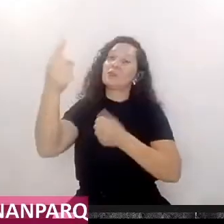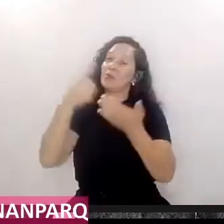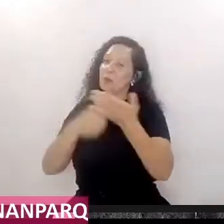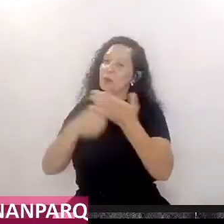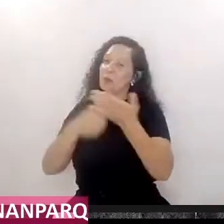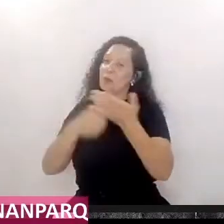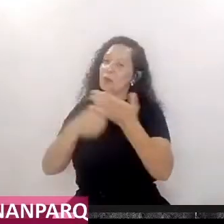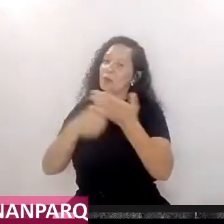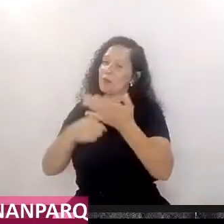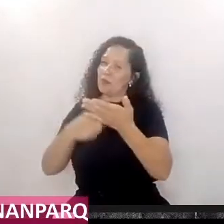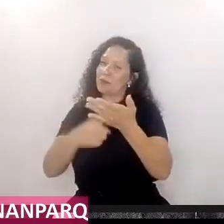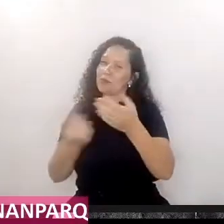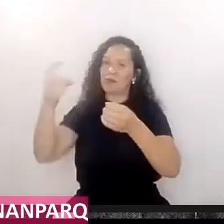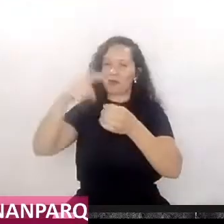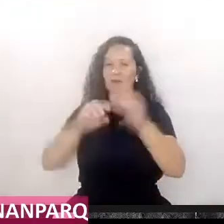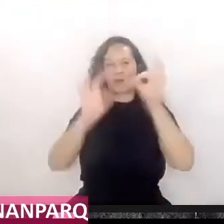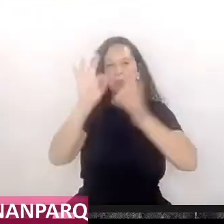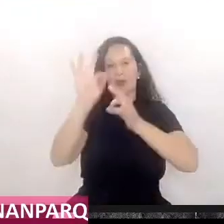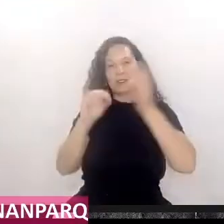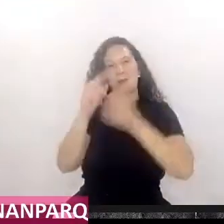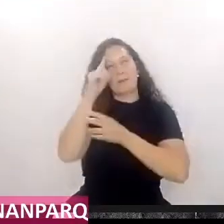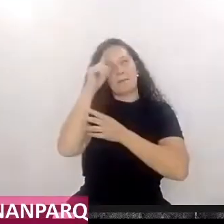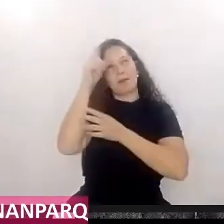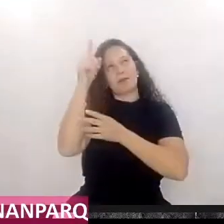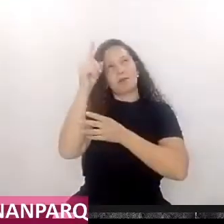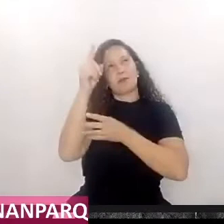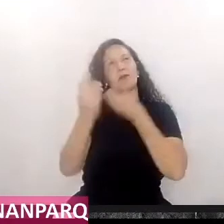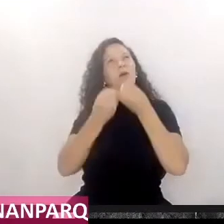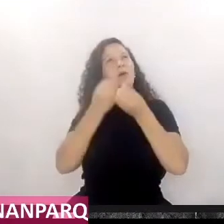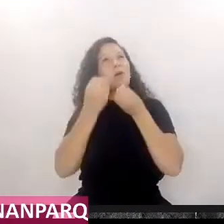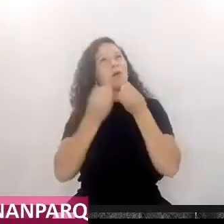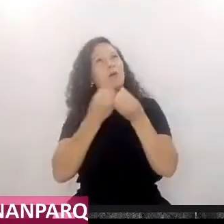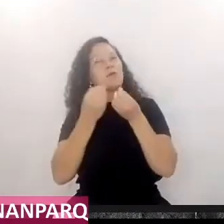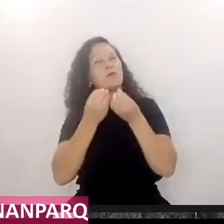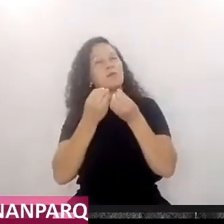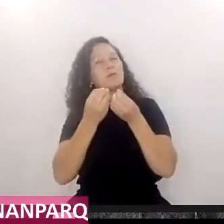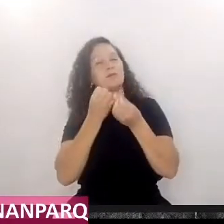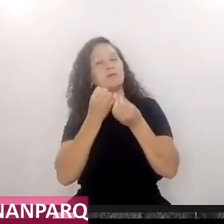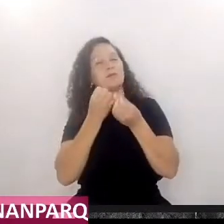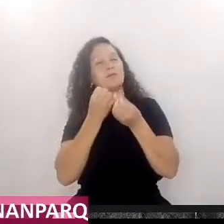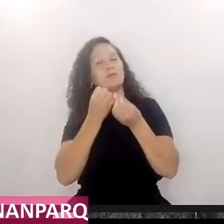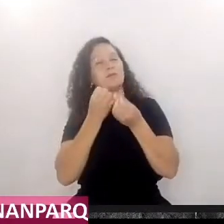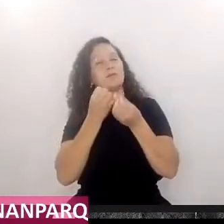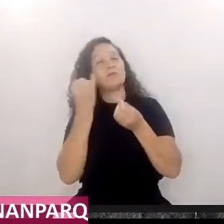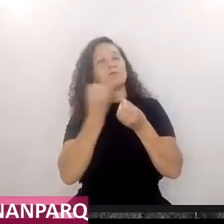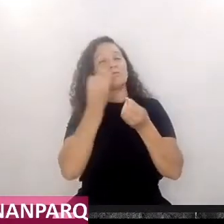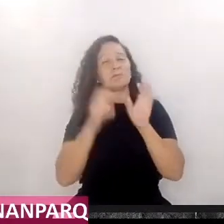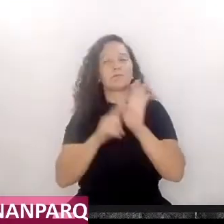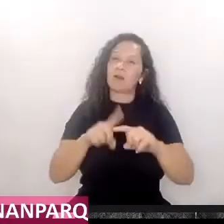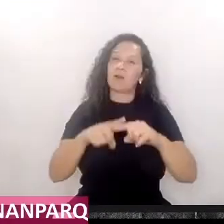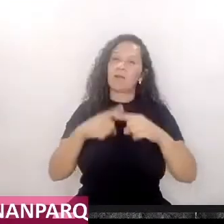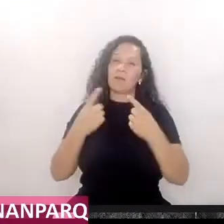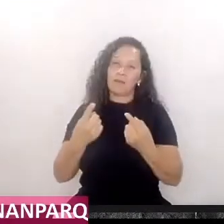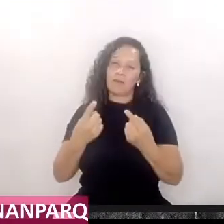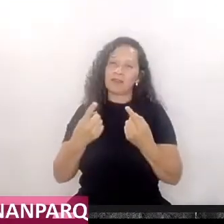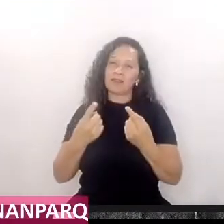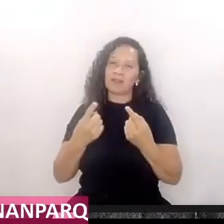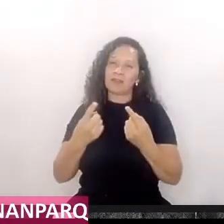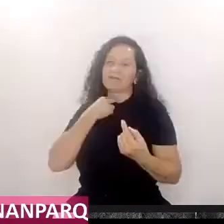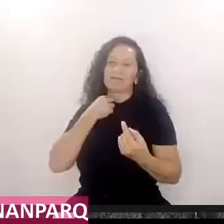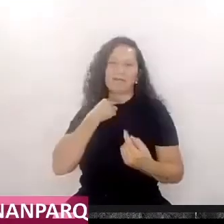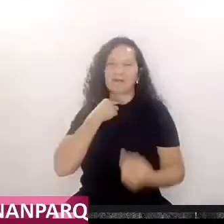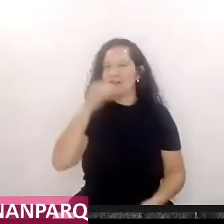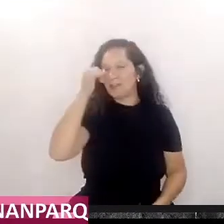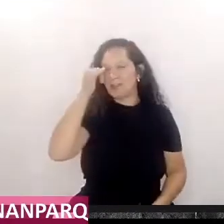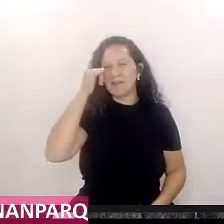também repensei o que seria pertinente apresentar, mas inevitavelmente a gente perde essa possibilidade de